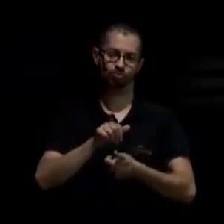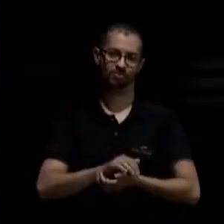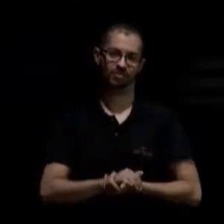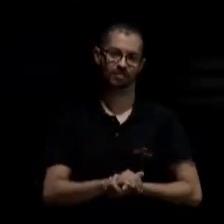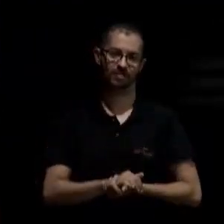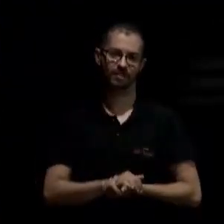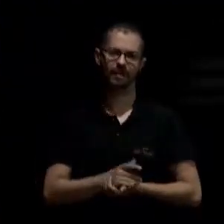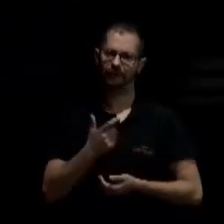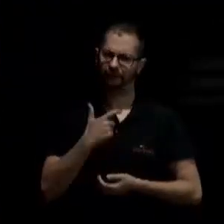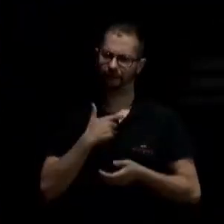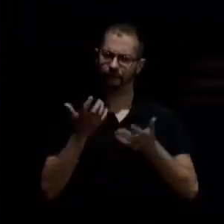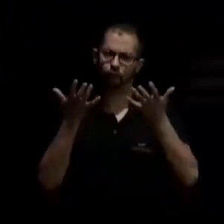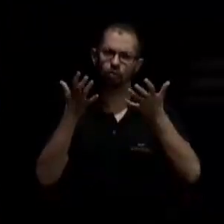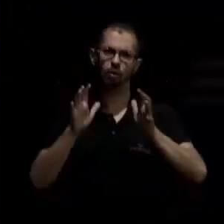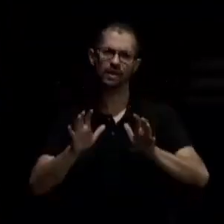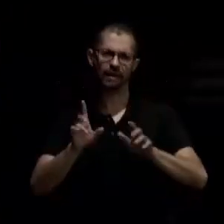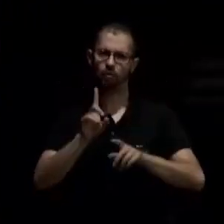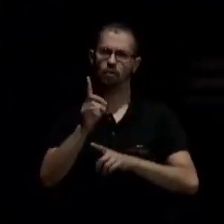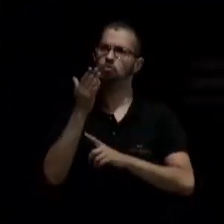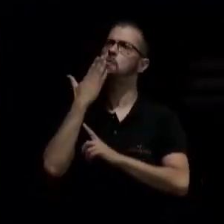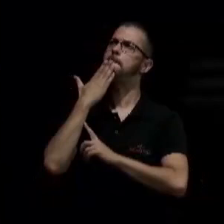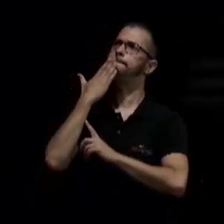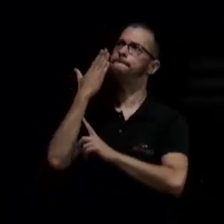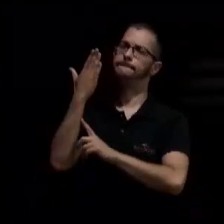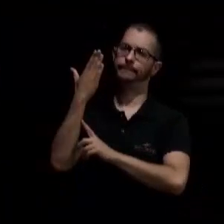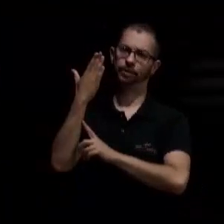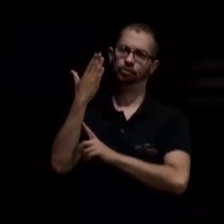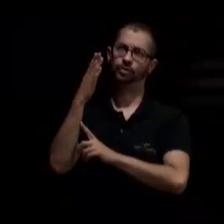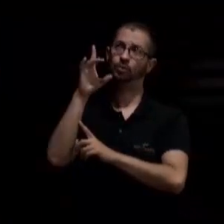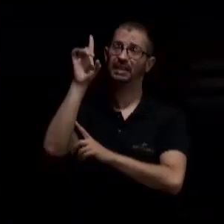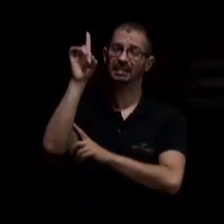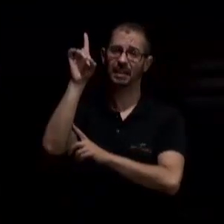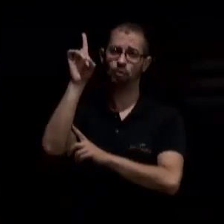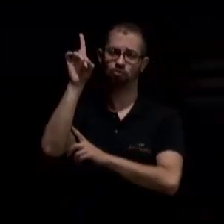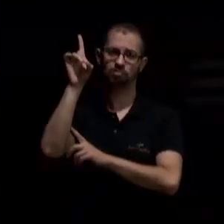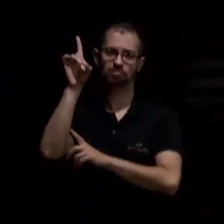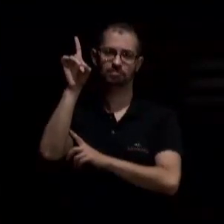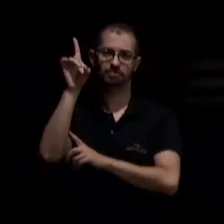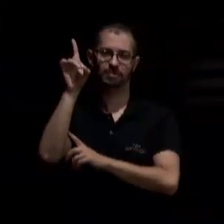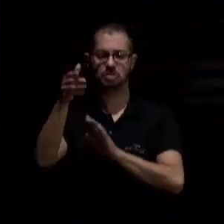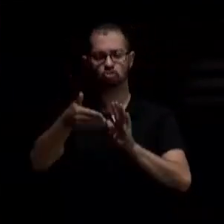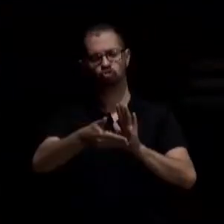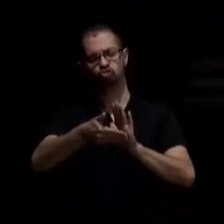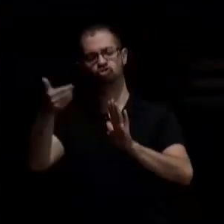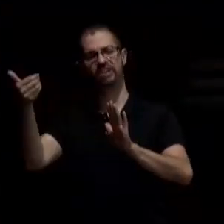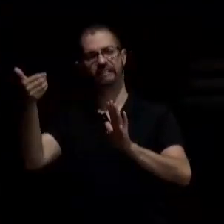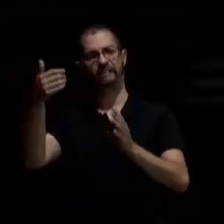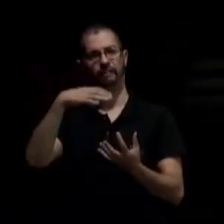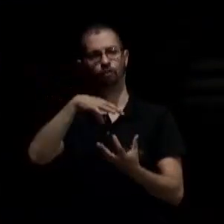Eu não estou pedindo que o Senhor os tires deste